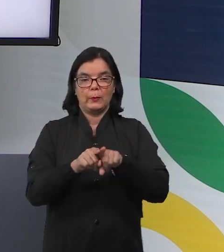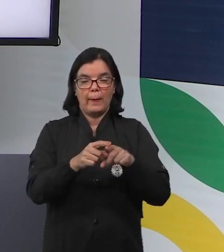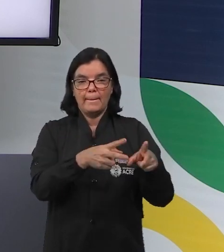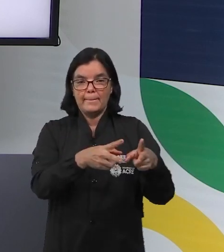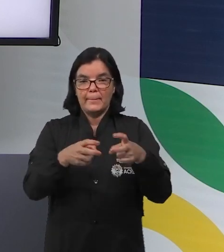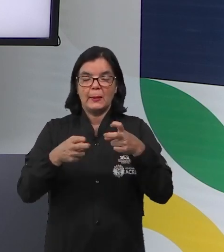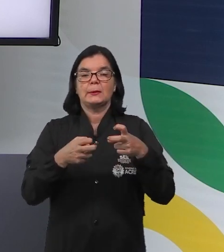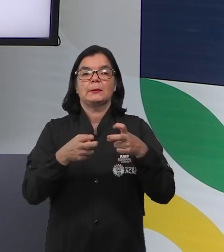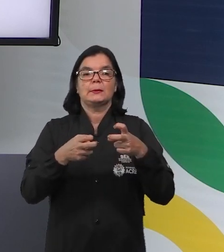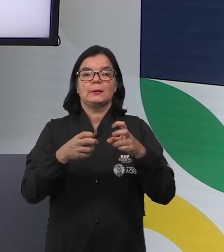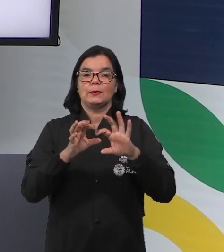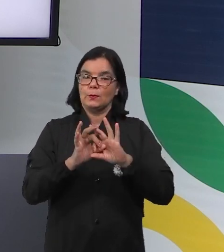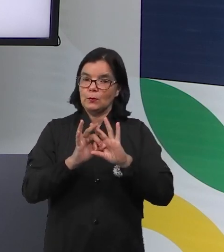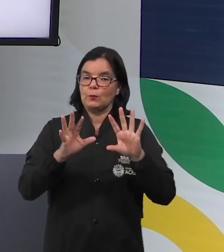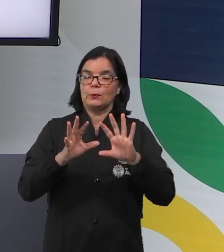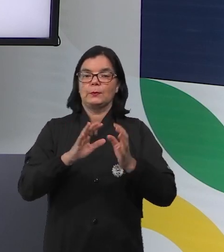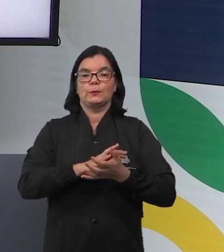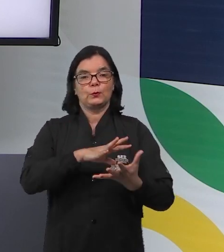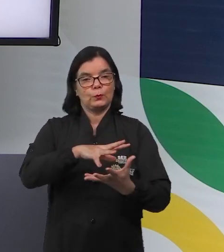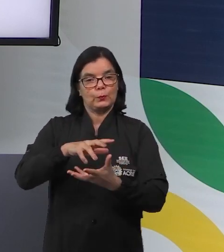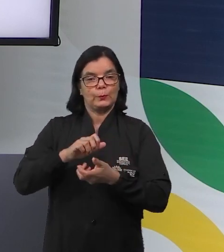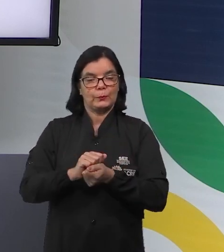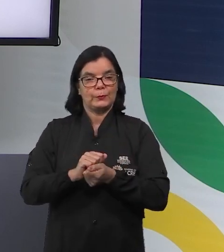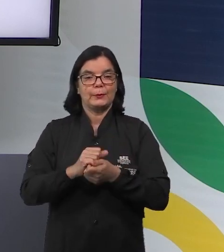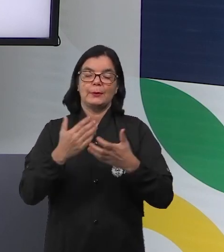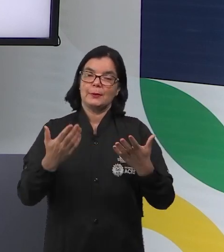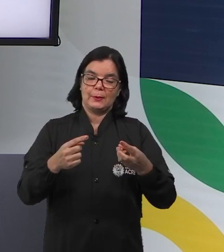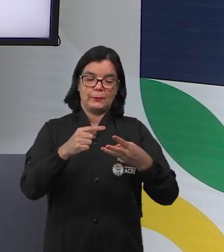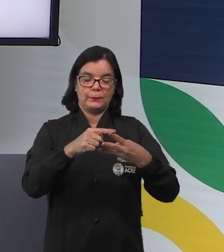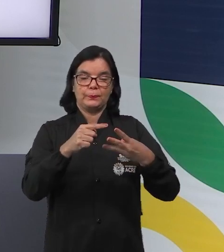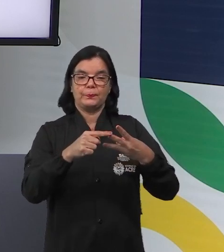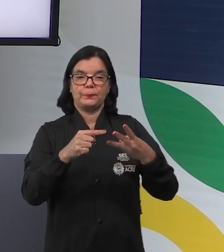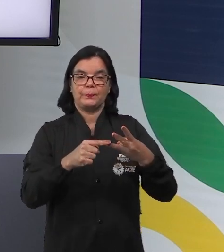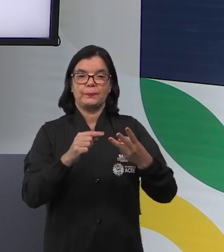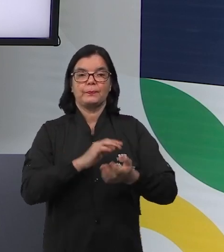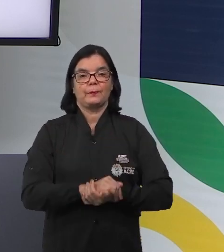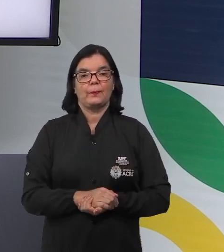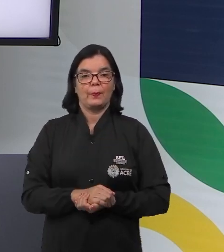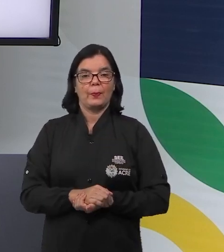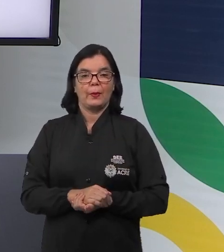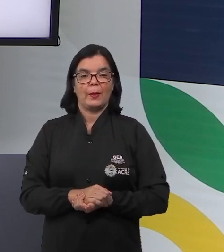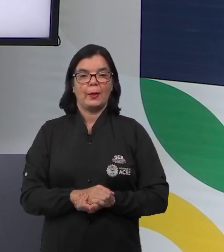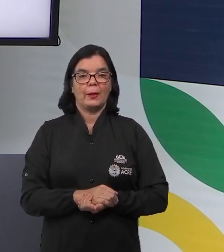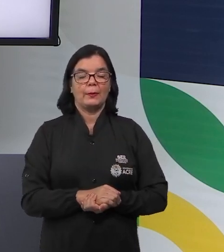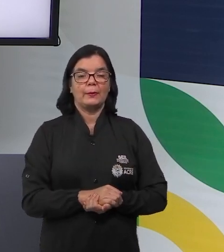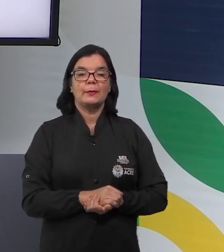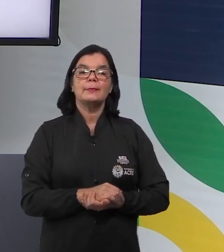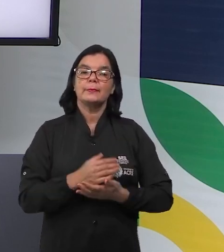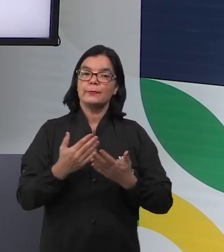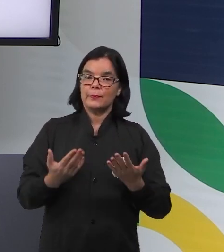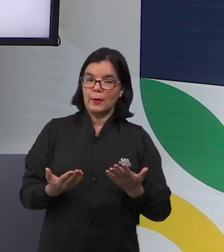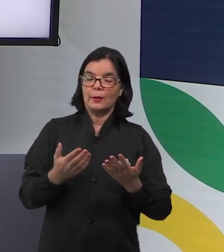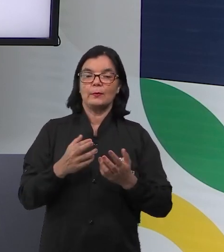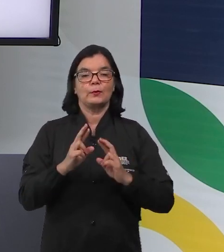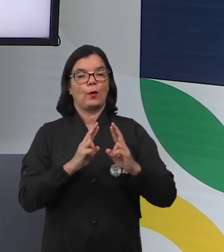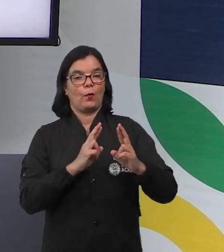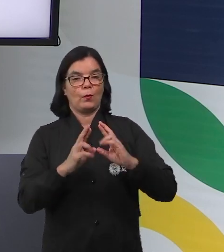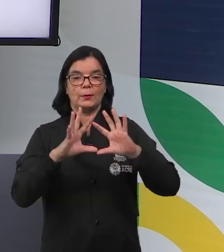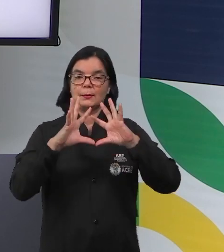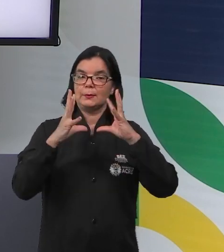ter seu equilíbrio no ecossistema, tá certo? Essas são as 3 fases. Pessoal, então isso foi